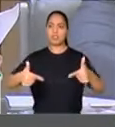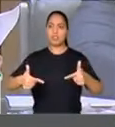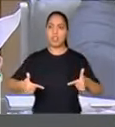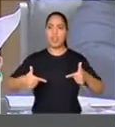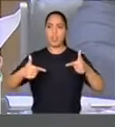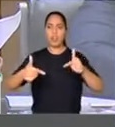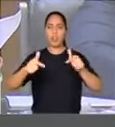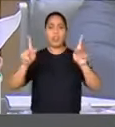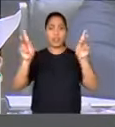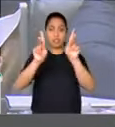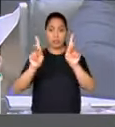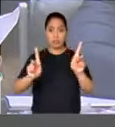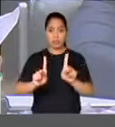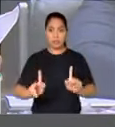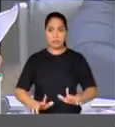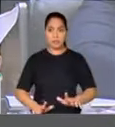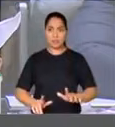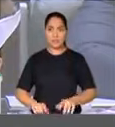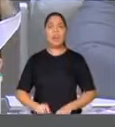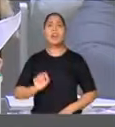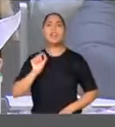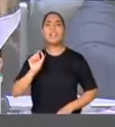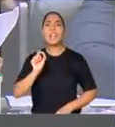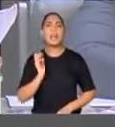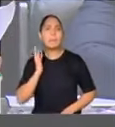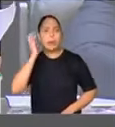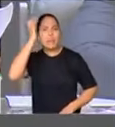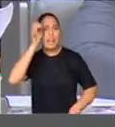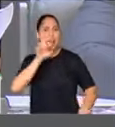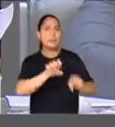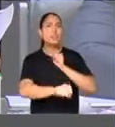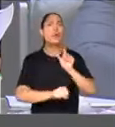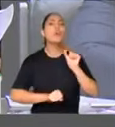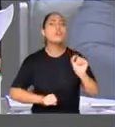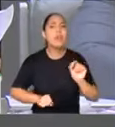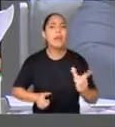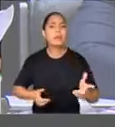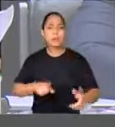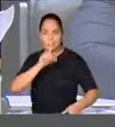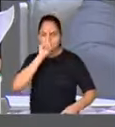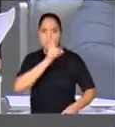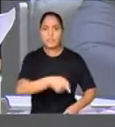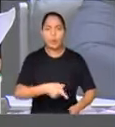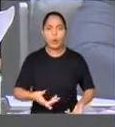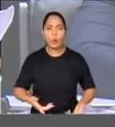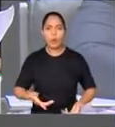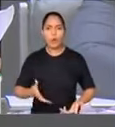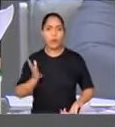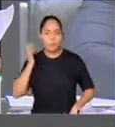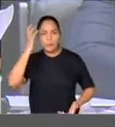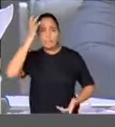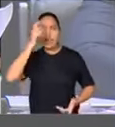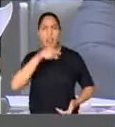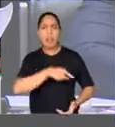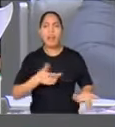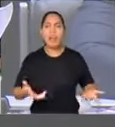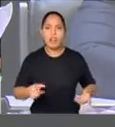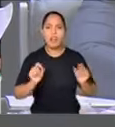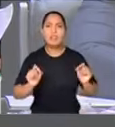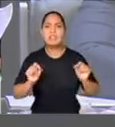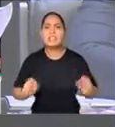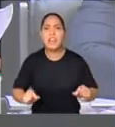de afeto. Quem mandou matar Marielle Franco? Quem mandou matar Marielle